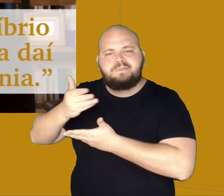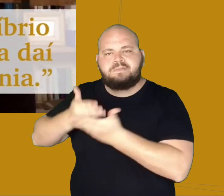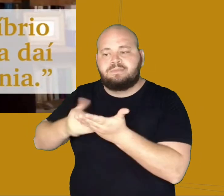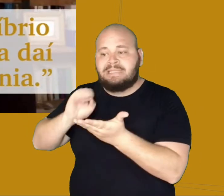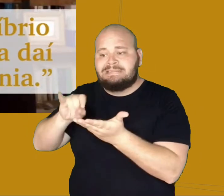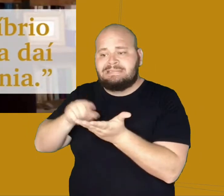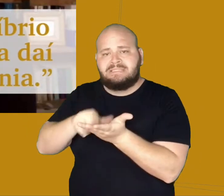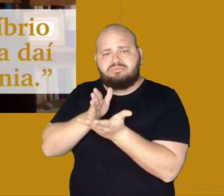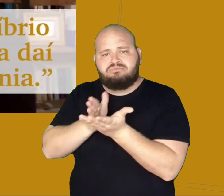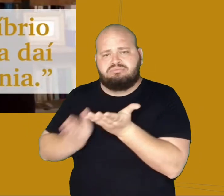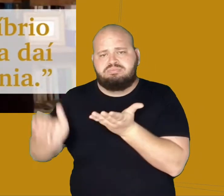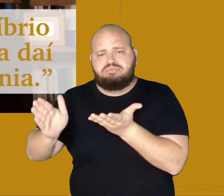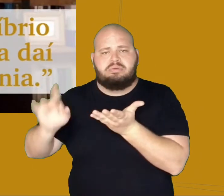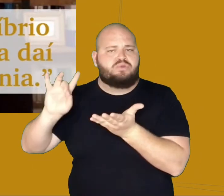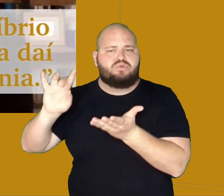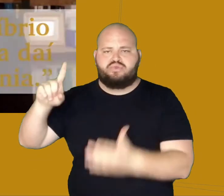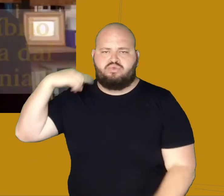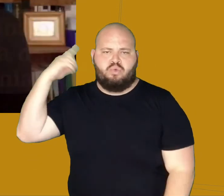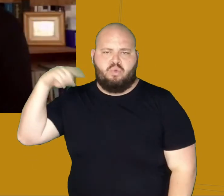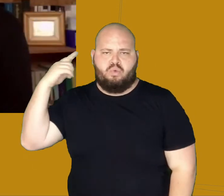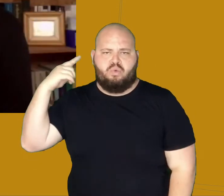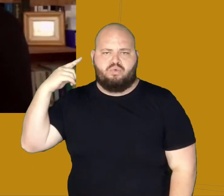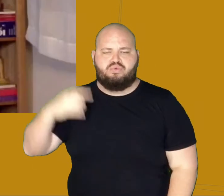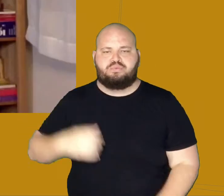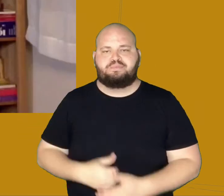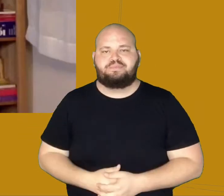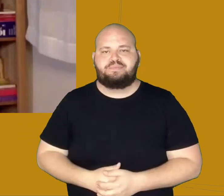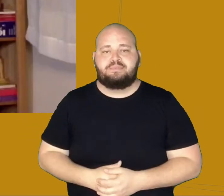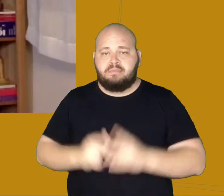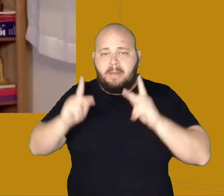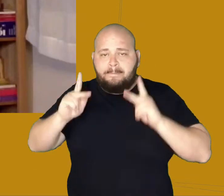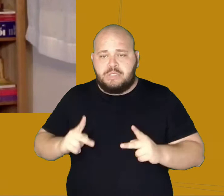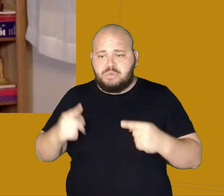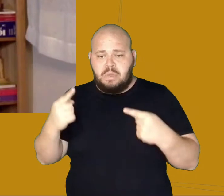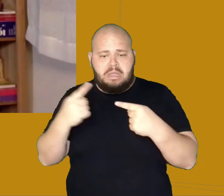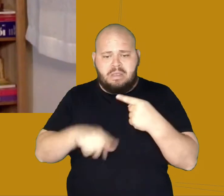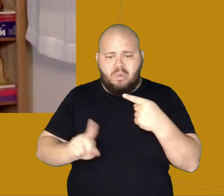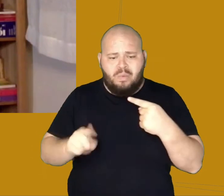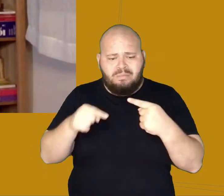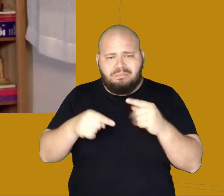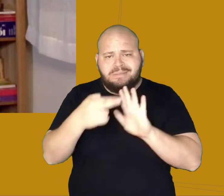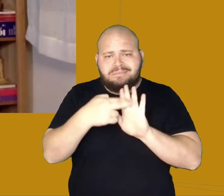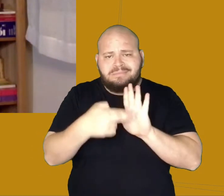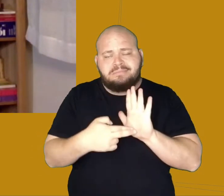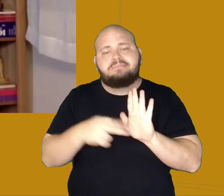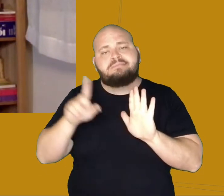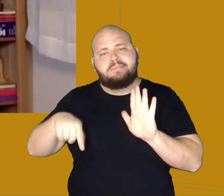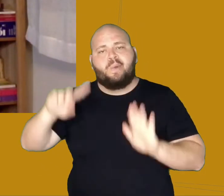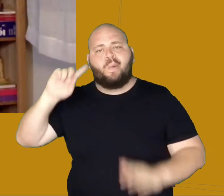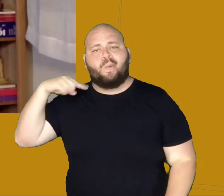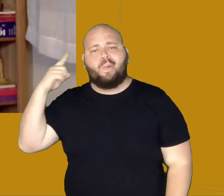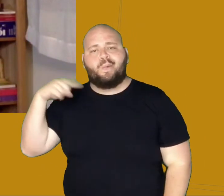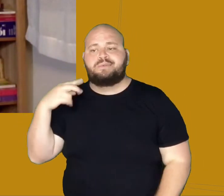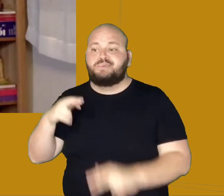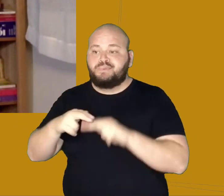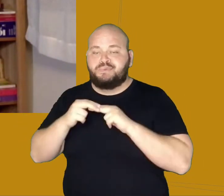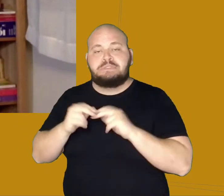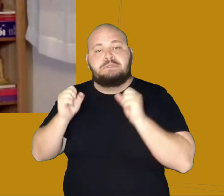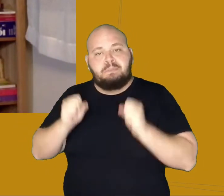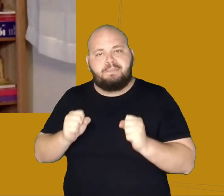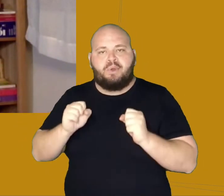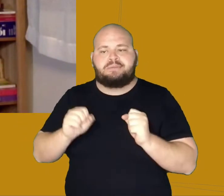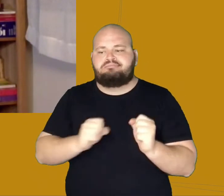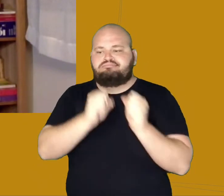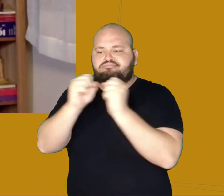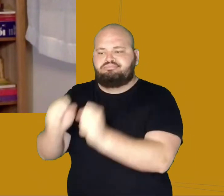insânia, insânia e só insânia. Quem não se encaixa nesse critério é considerado louco e, portanto,